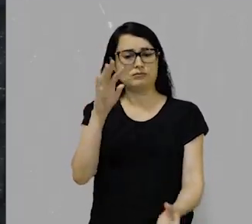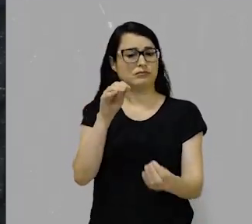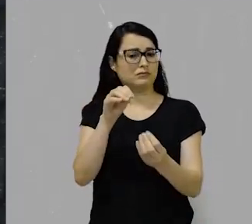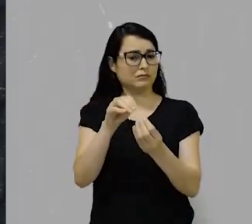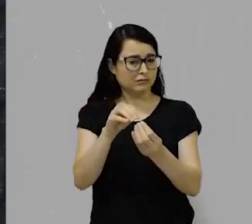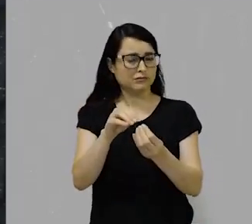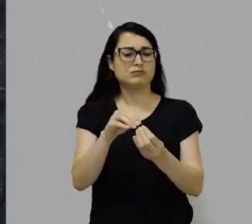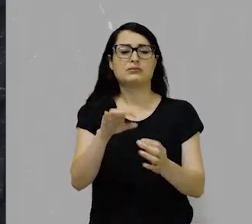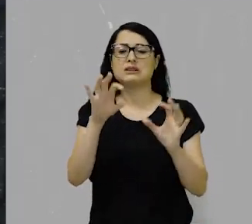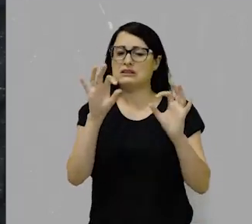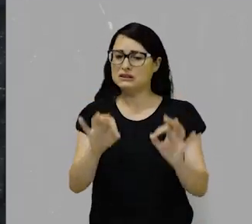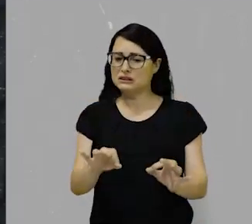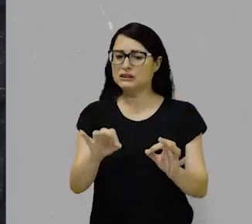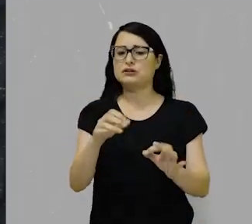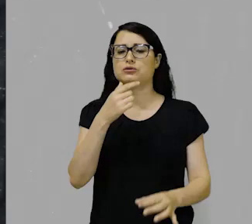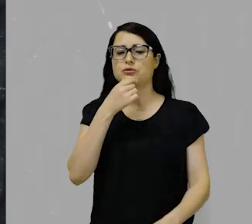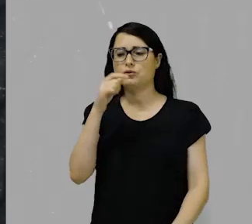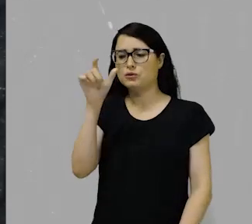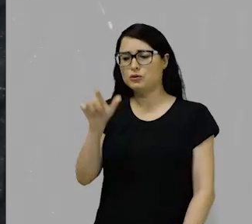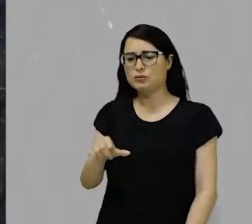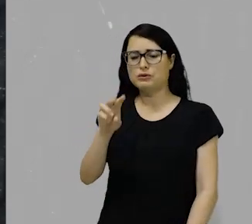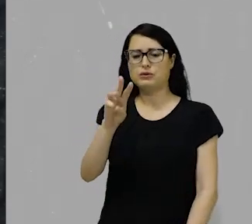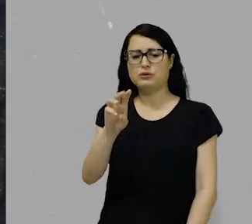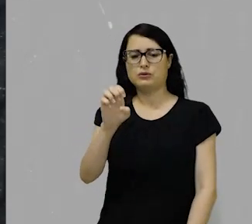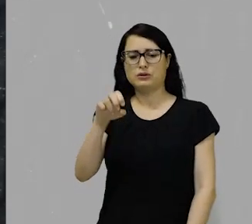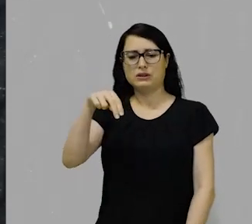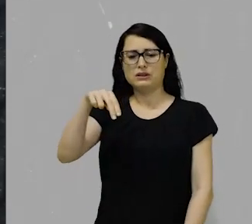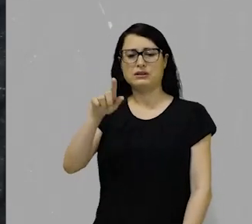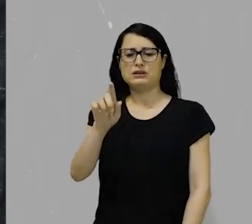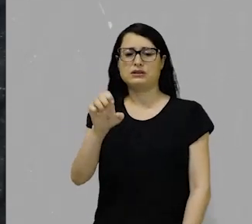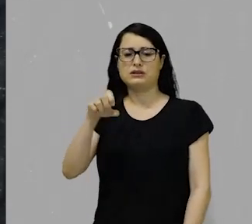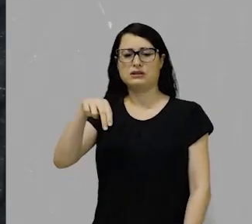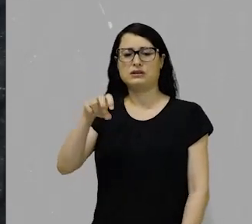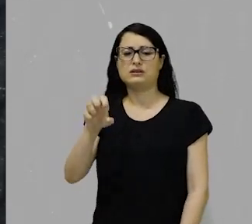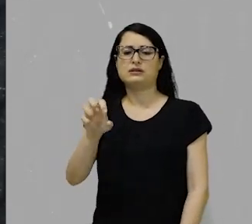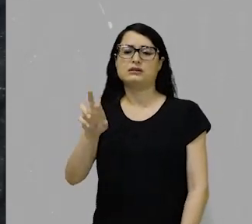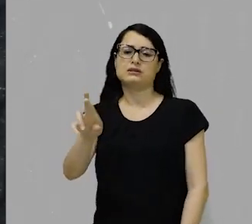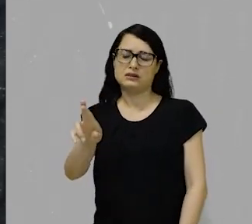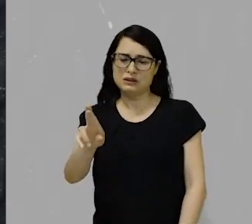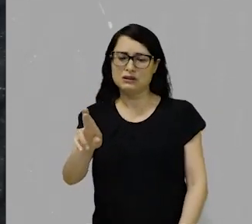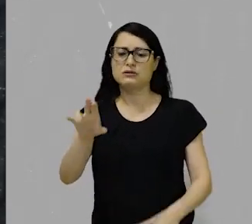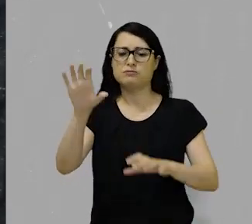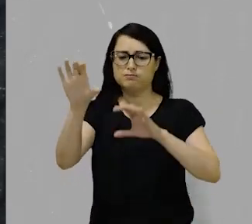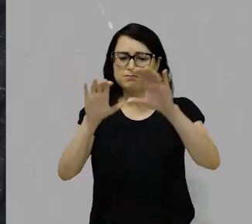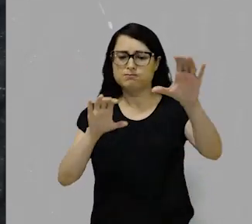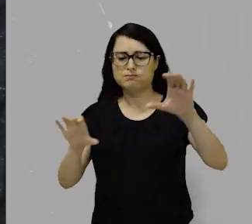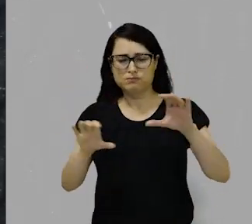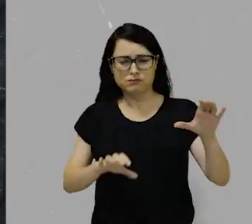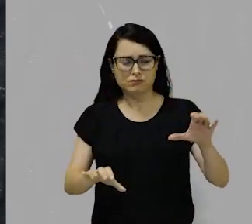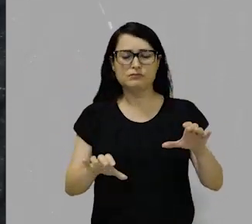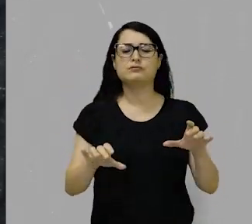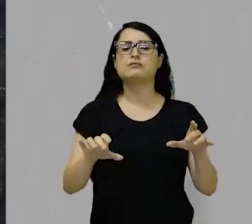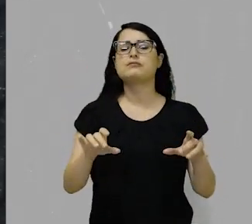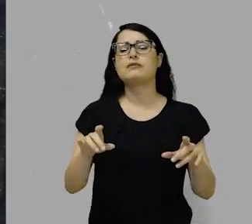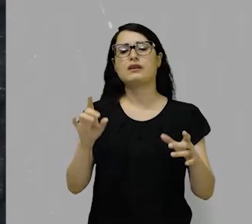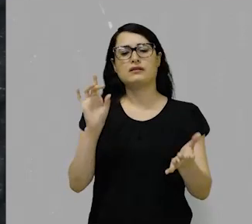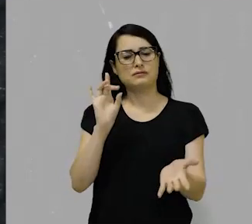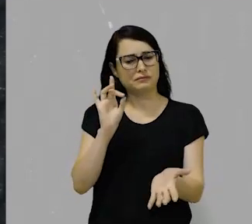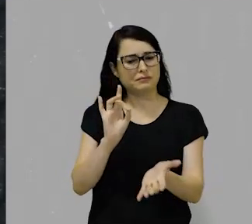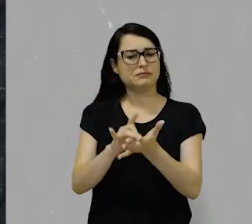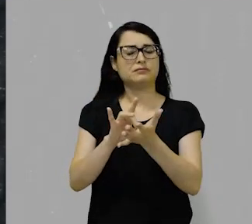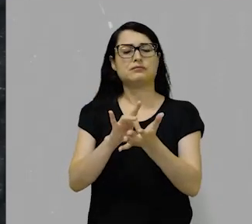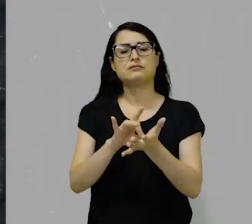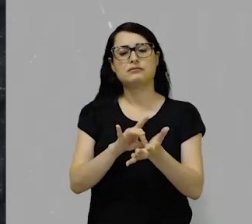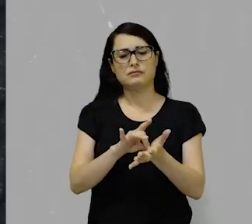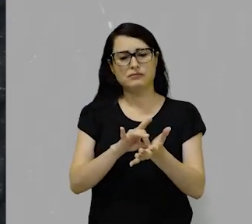Wegener estava certo, que realmente os nossos continentes, eles estão fragmentados em grandes blocos e eles estão realmente